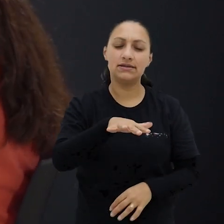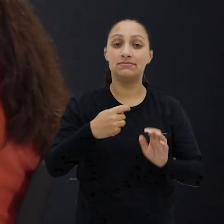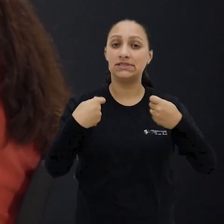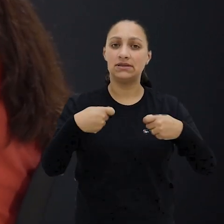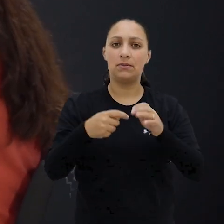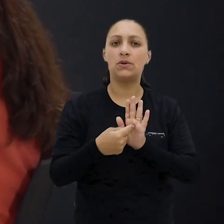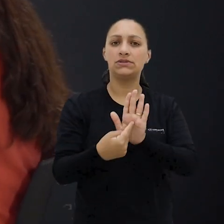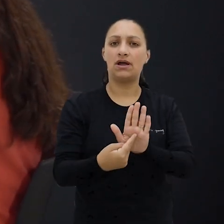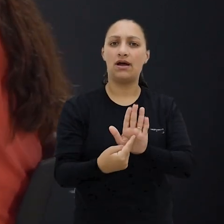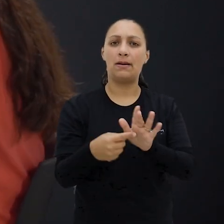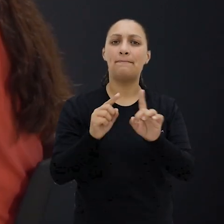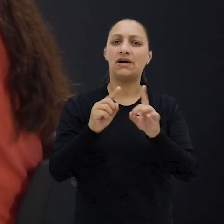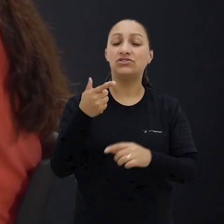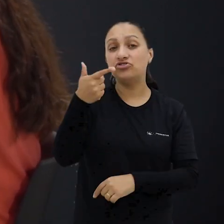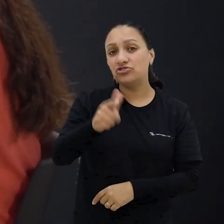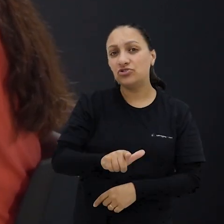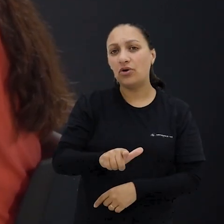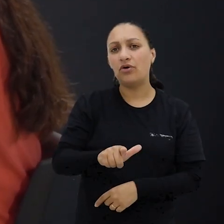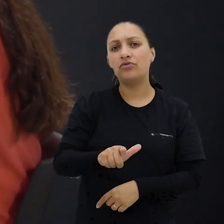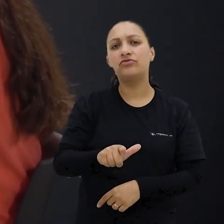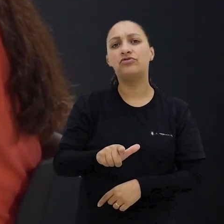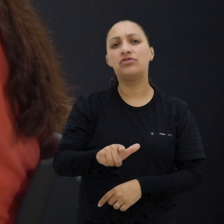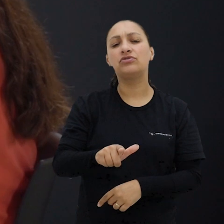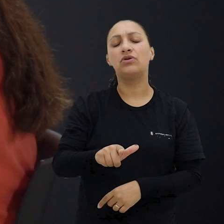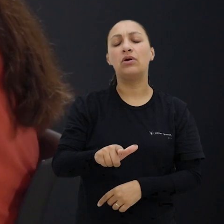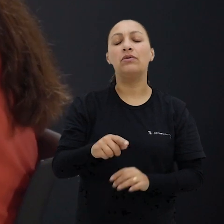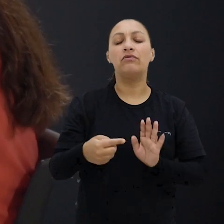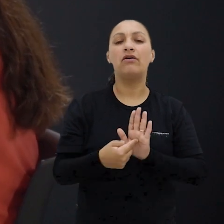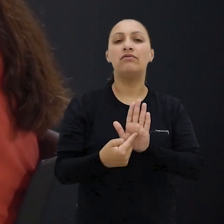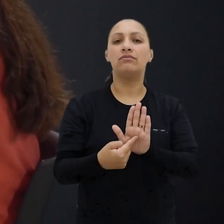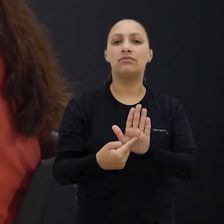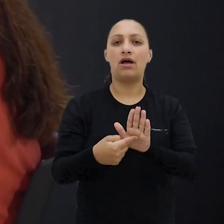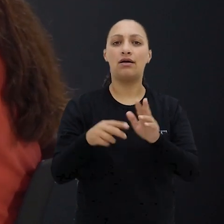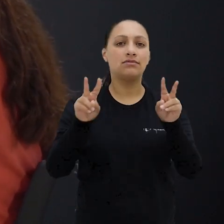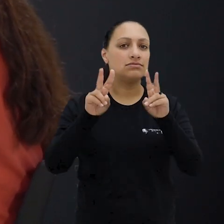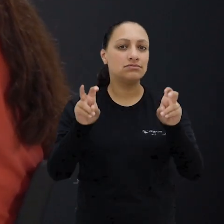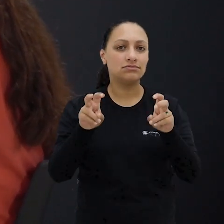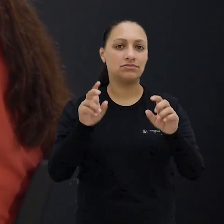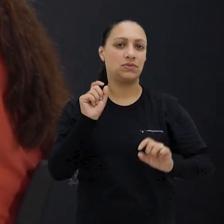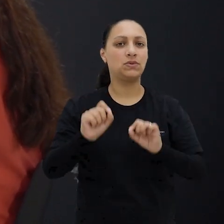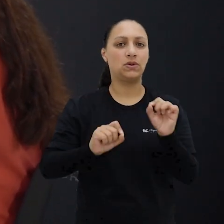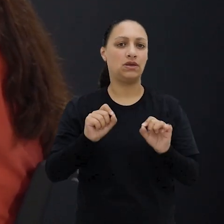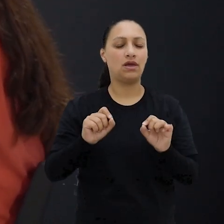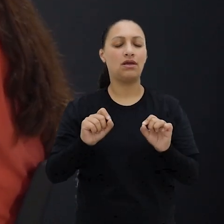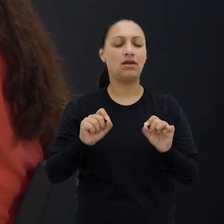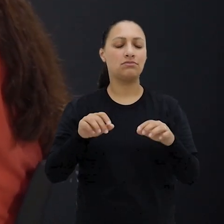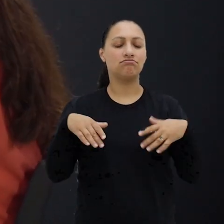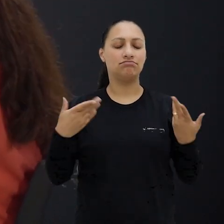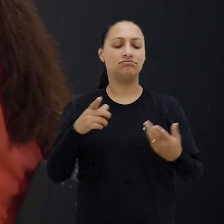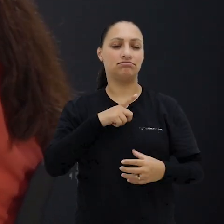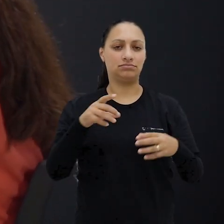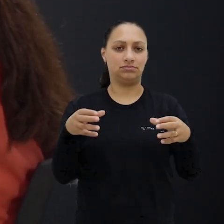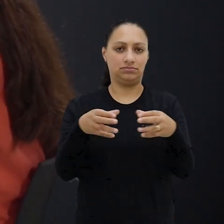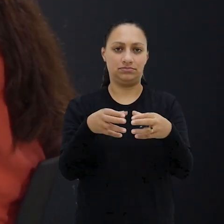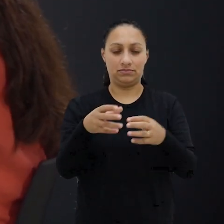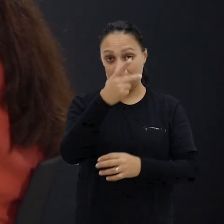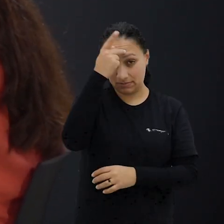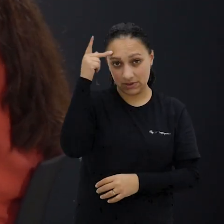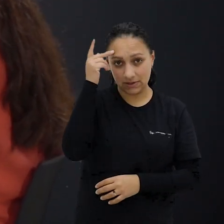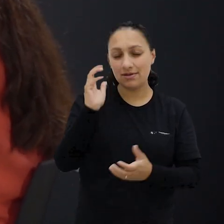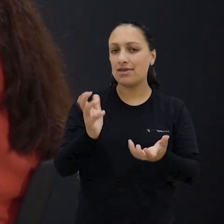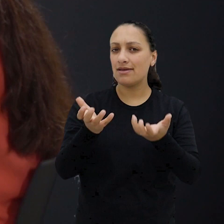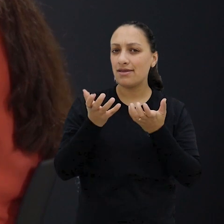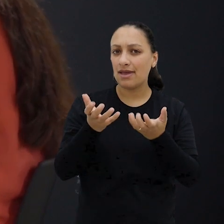quer, né? Mas eu acho que, de novo, a gente vai bater um pouco nas pessoas. Então, assim, quando a gente pega um grupo de pessoas ou pessoas